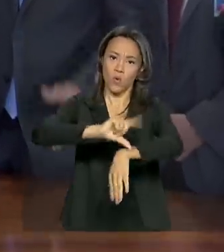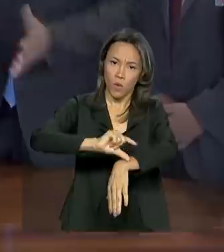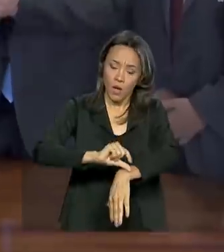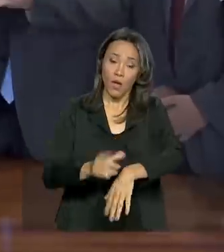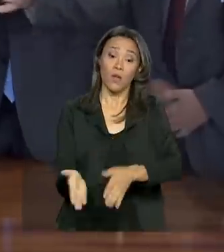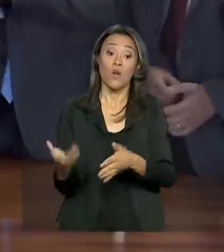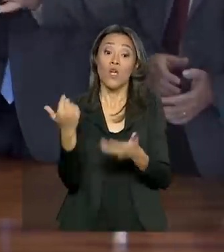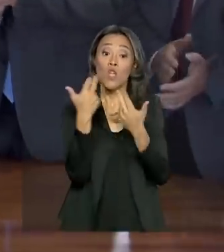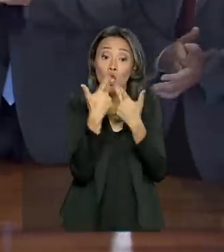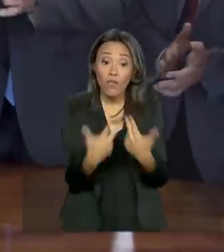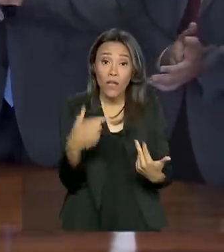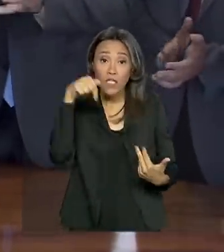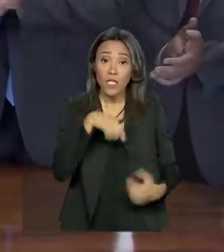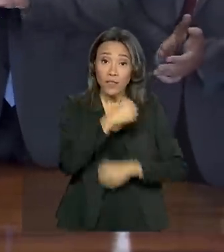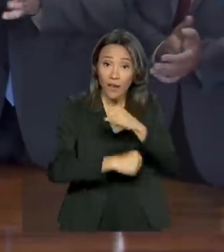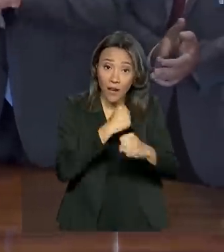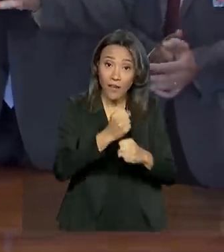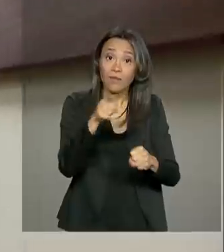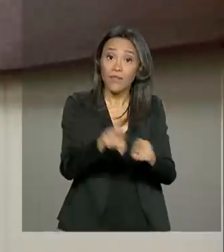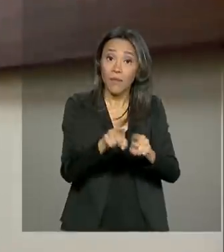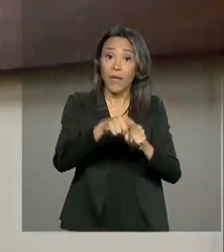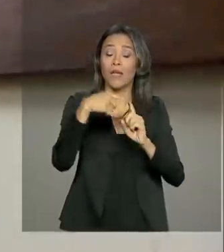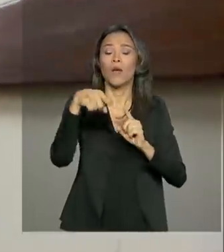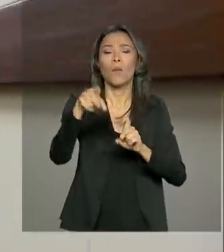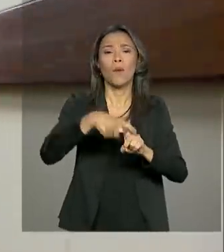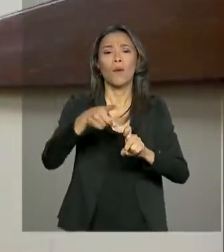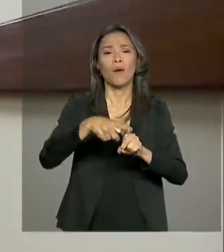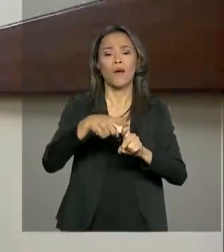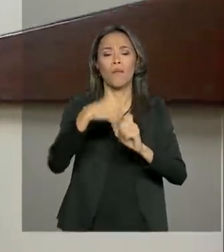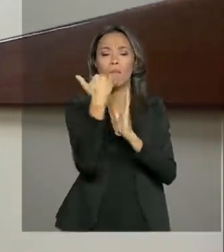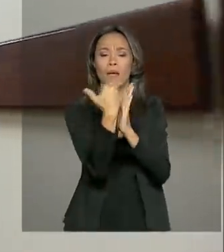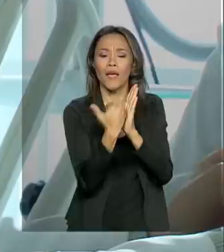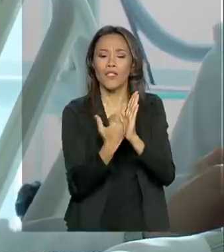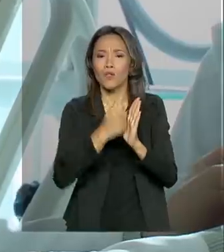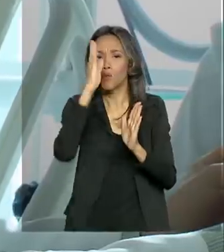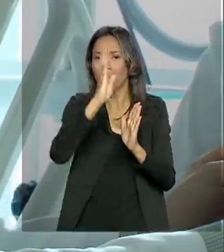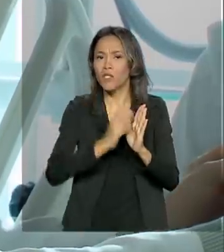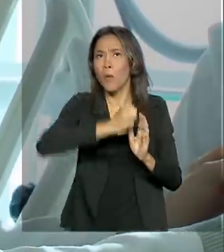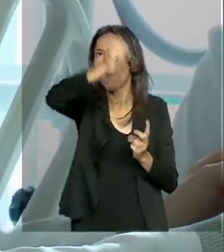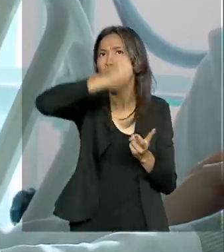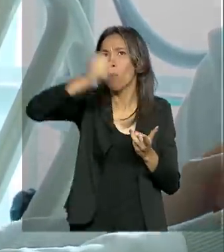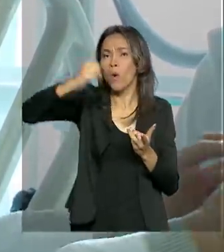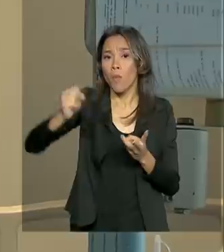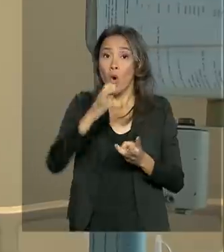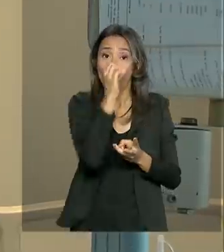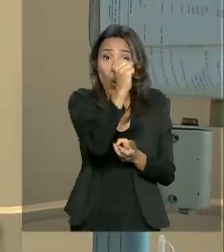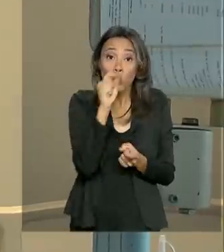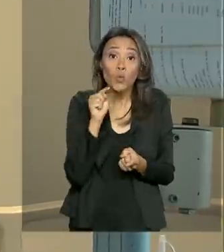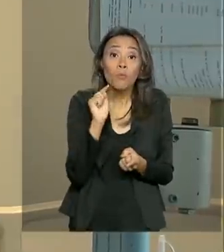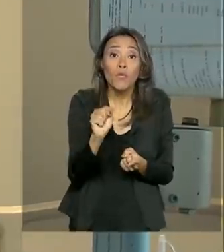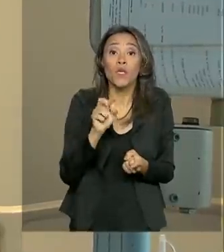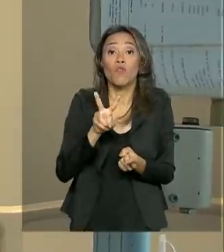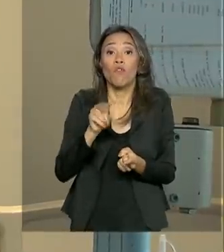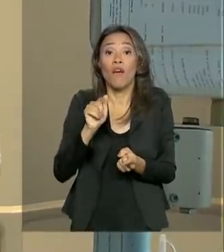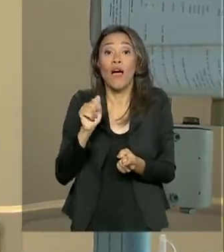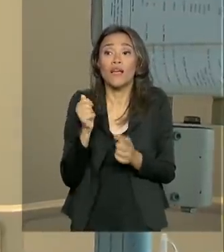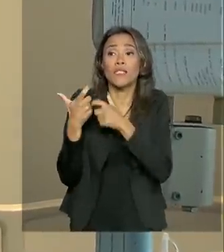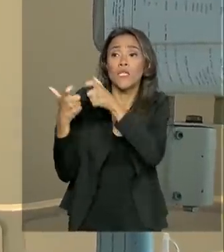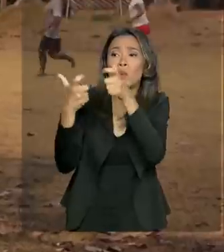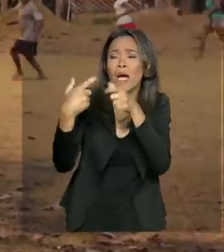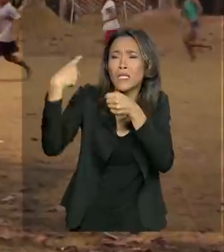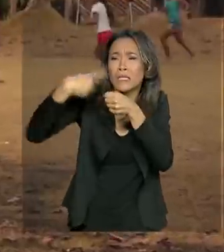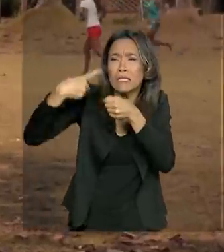ano foi o programa Médicos pelo Brasil, que vai ofertar 18 mil vagas para médicos atuarem em regiões onde há maior